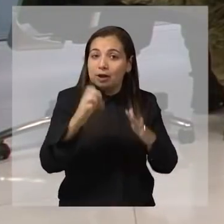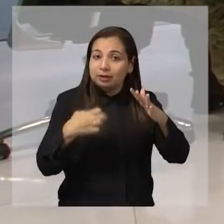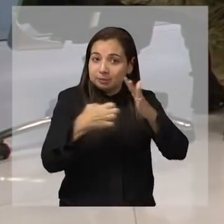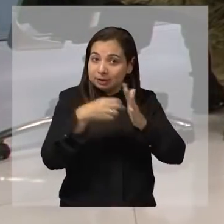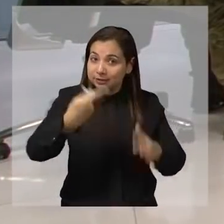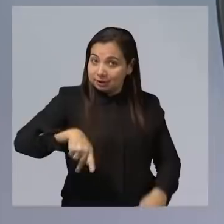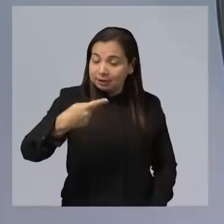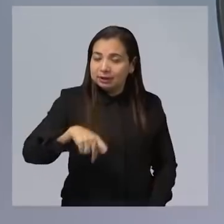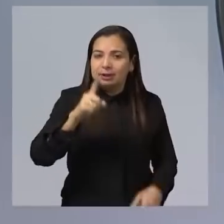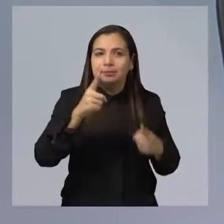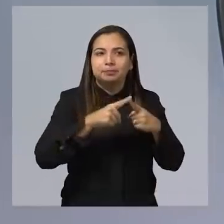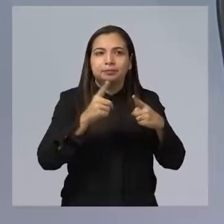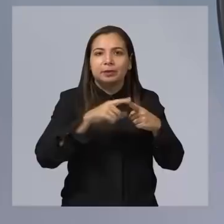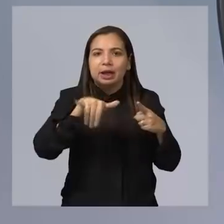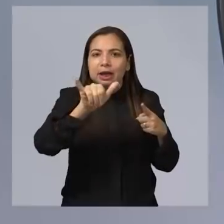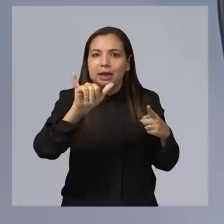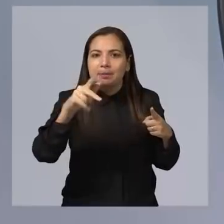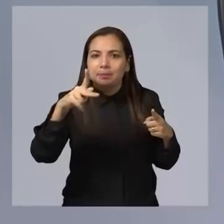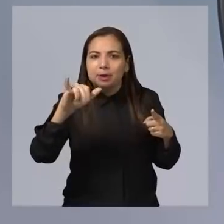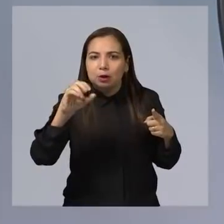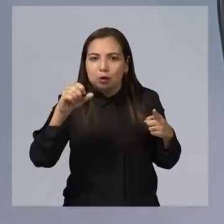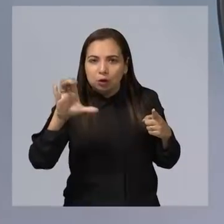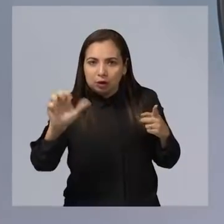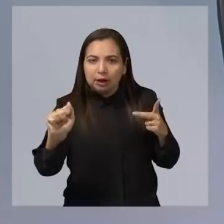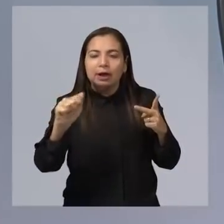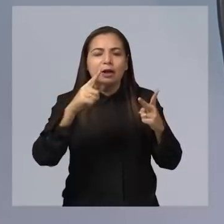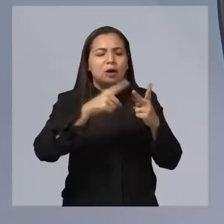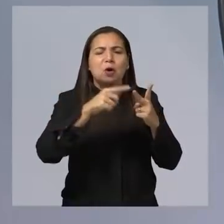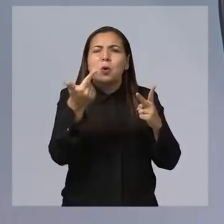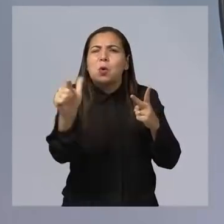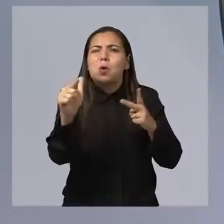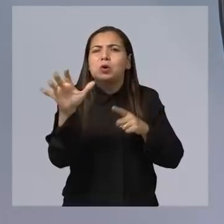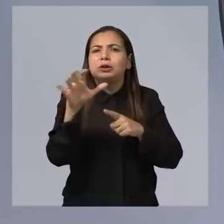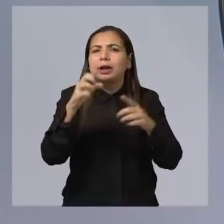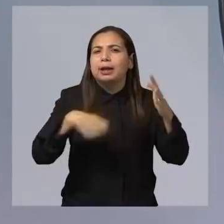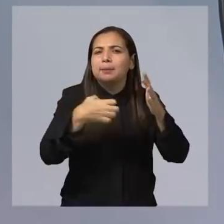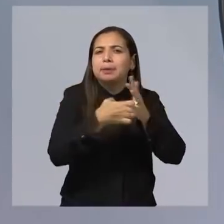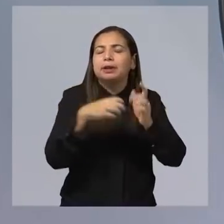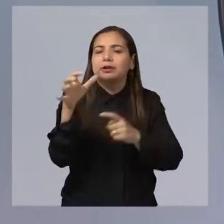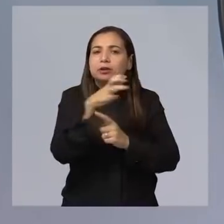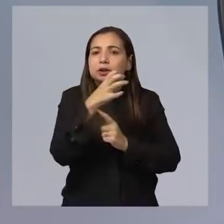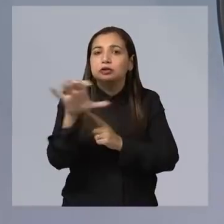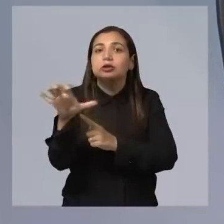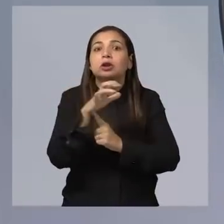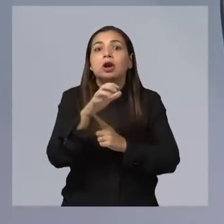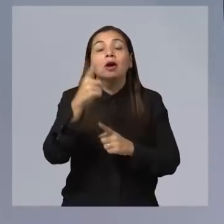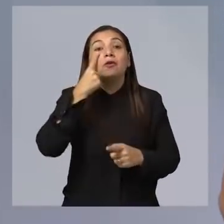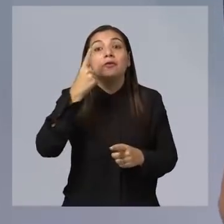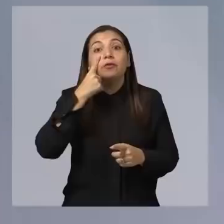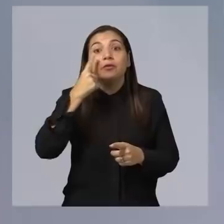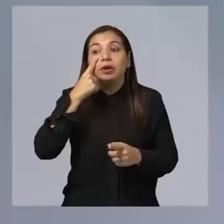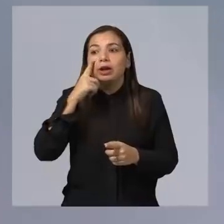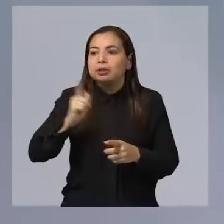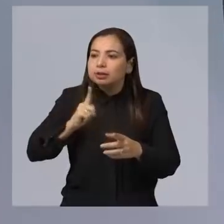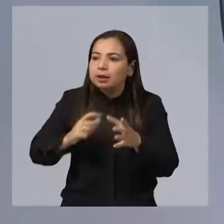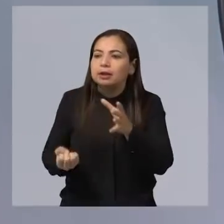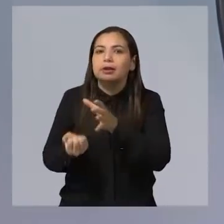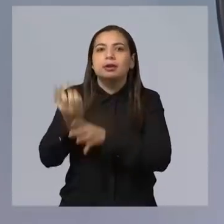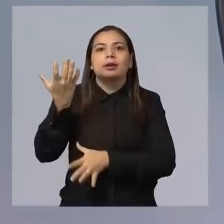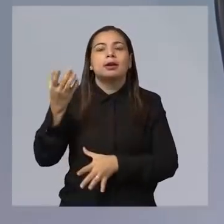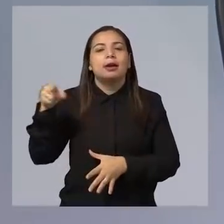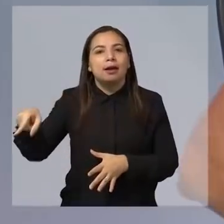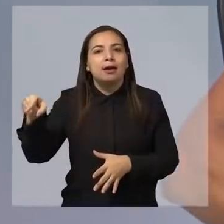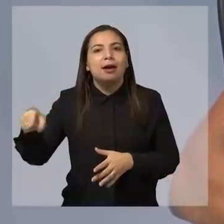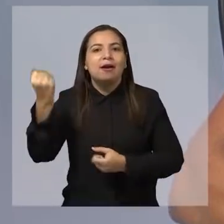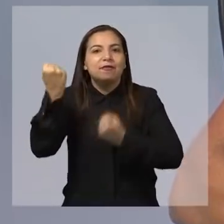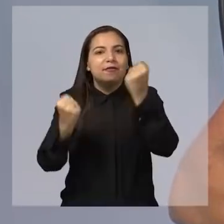uma de ventiladores e outras 2 que eu não me lembro o nome aqui agora, para poder montar fábrica dentro do corpo. Sabe por quê? Porque agora eles estão sentindo segurança dentro do sistema. Como